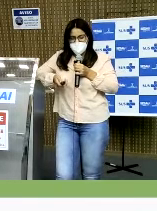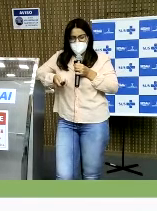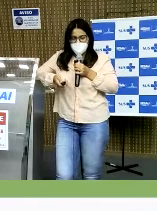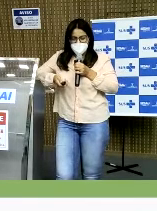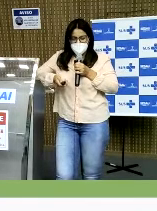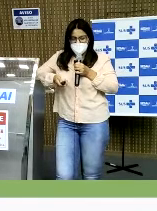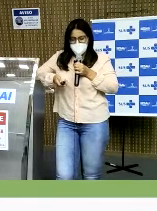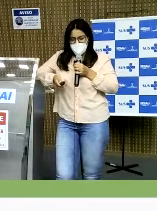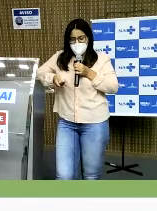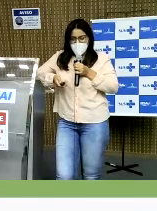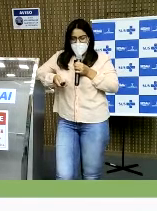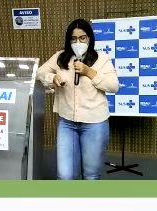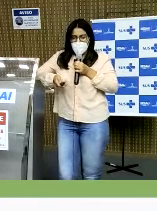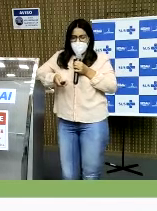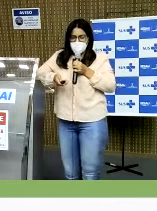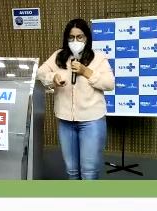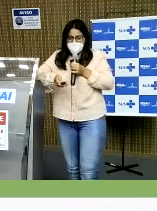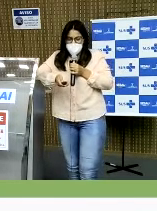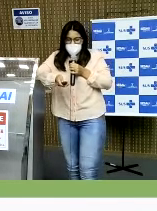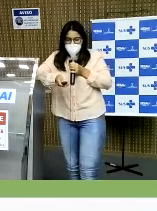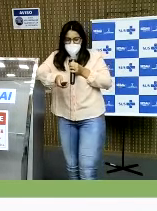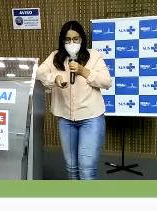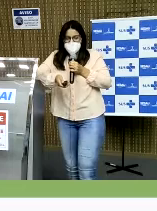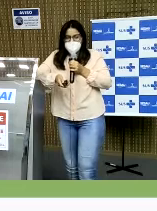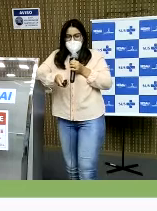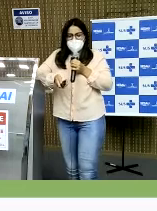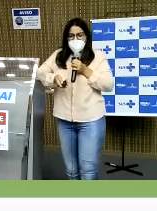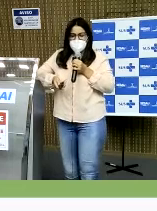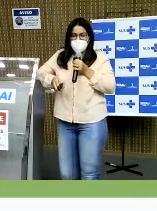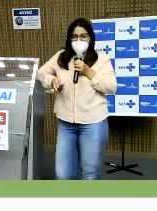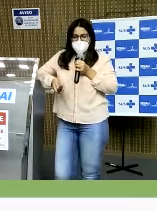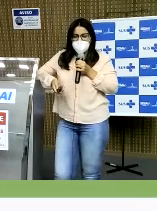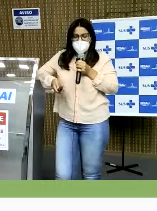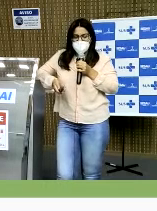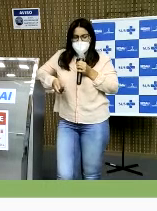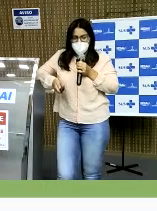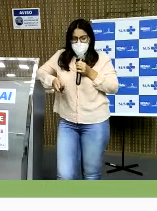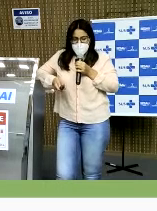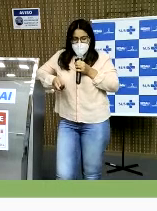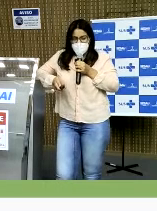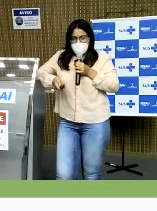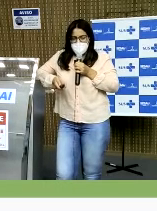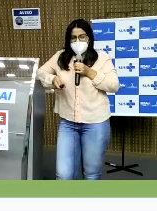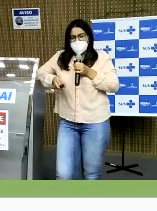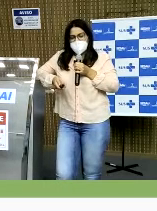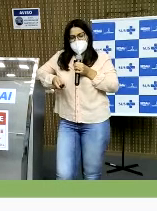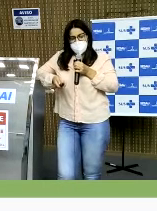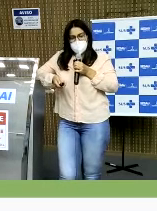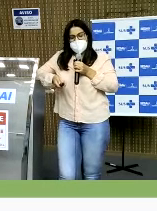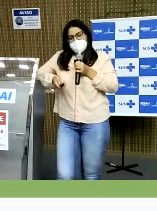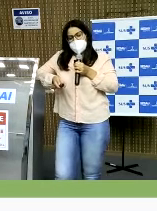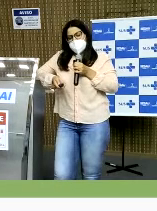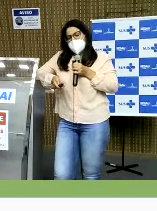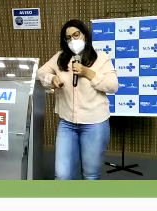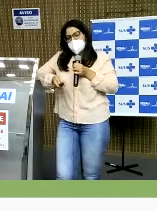cadastrados, 79,6%, acompanhados, 492, e percentual de acompanhados, 25%. Diabetes,